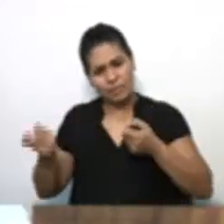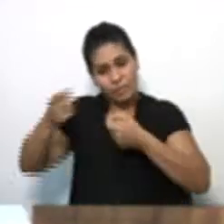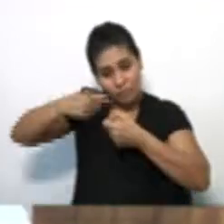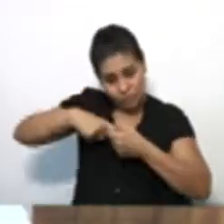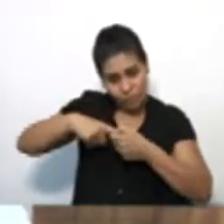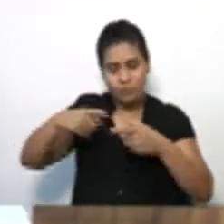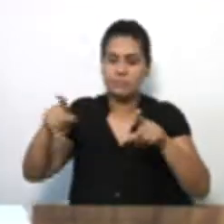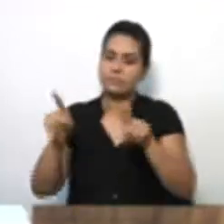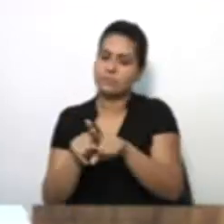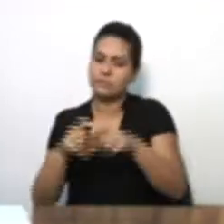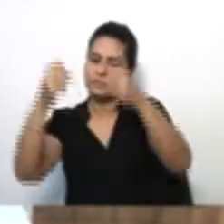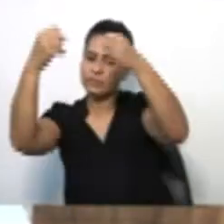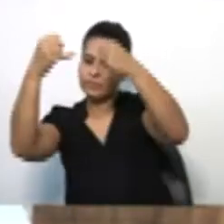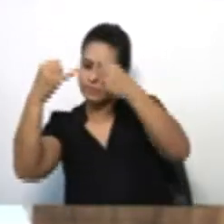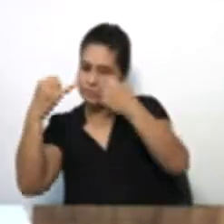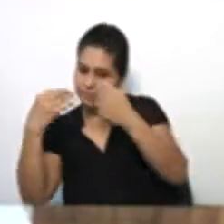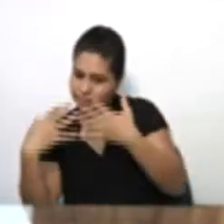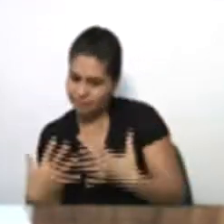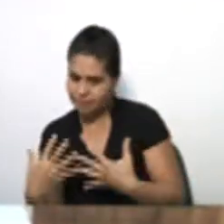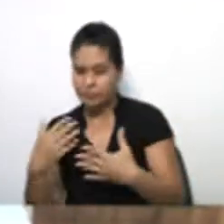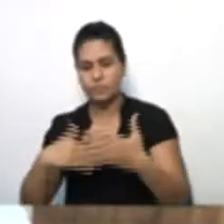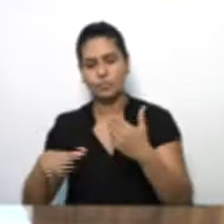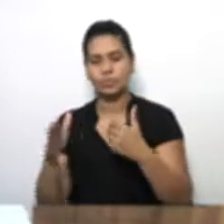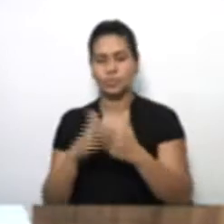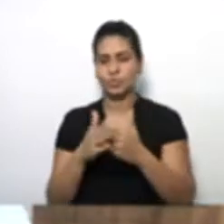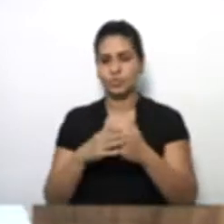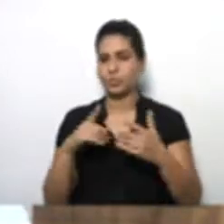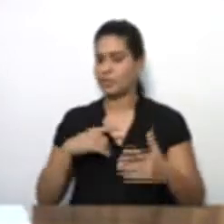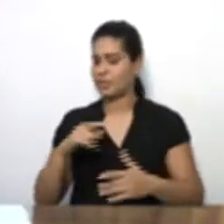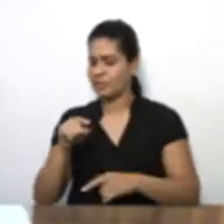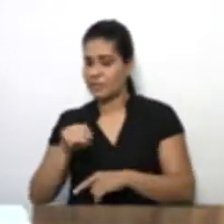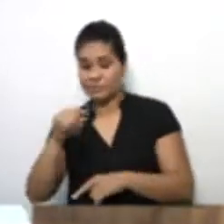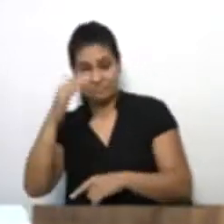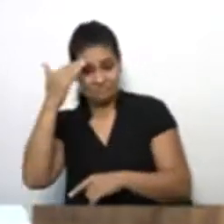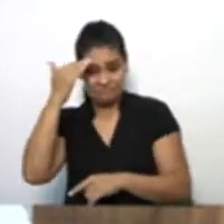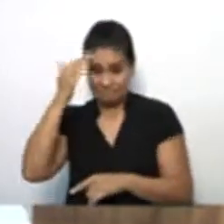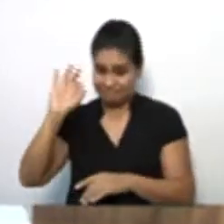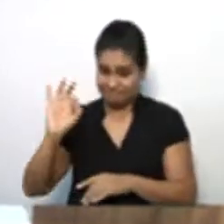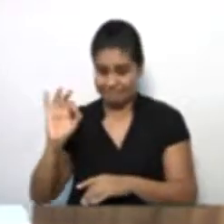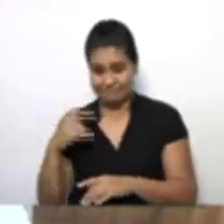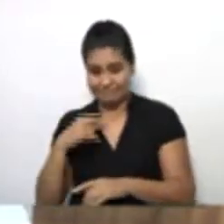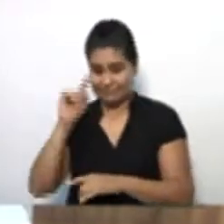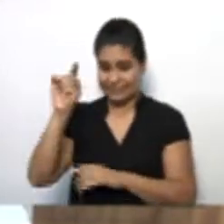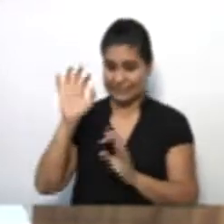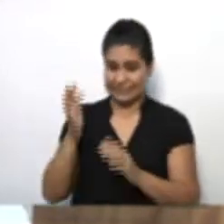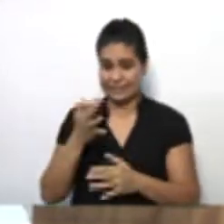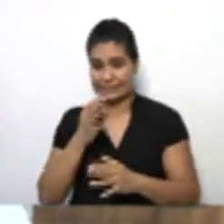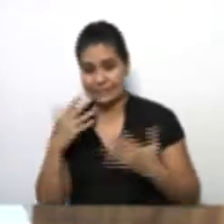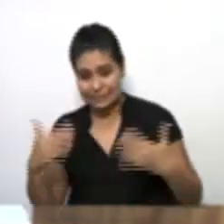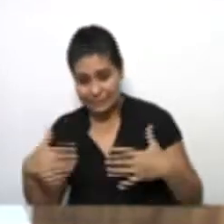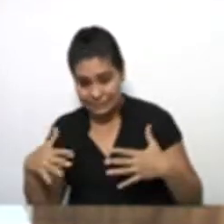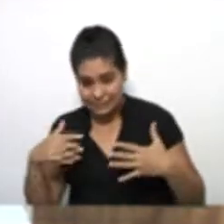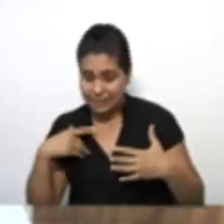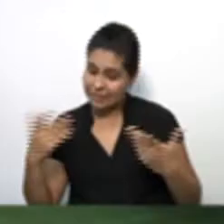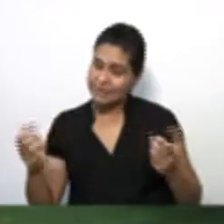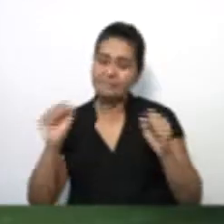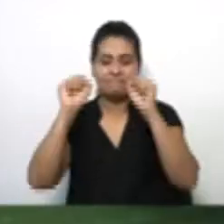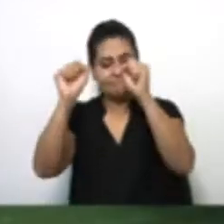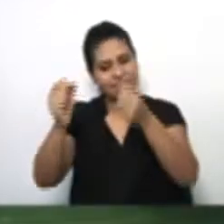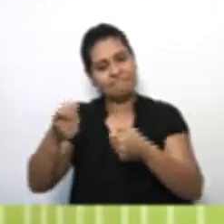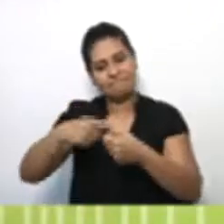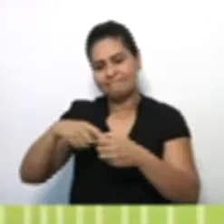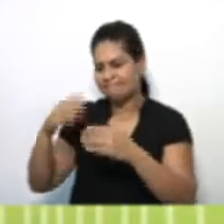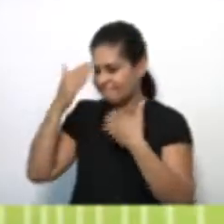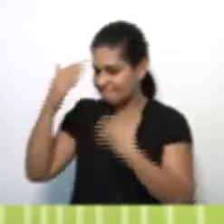slide e faremos novamente a explicação daquilo que você, porventura, ficou com alguma dúvida. Ok, professor,